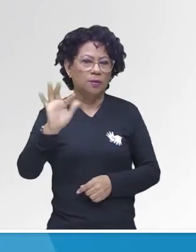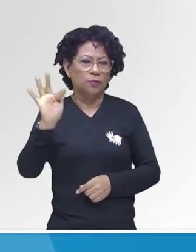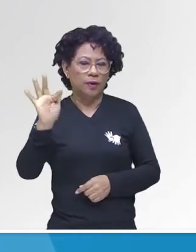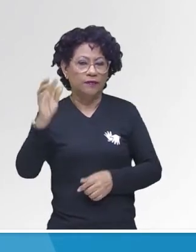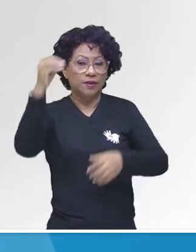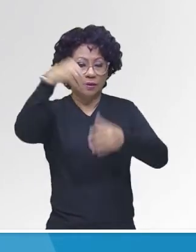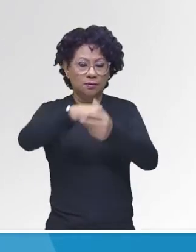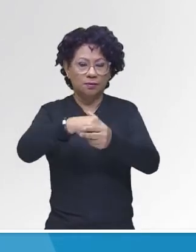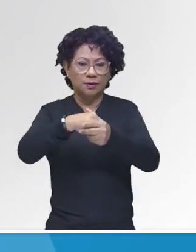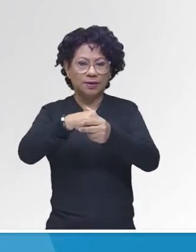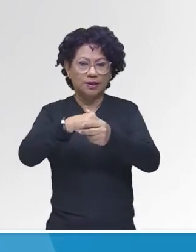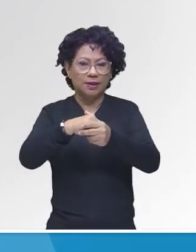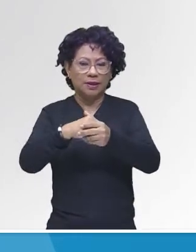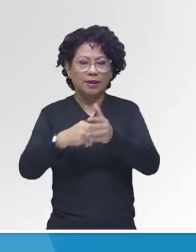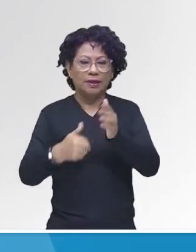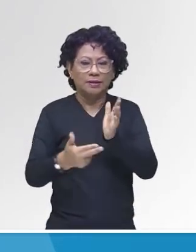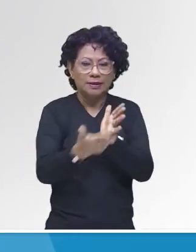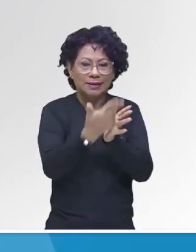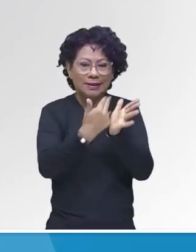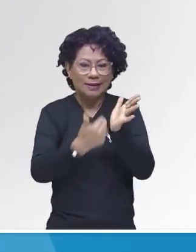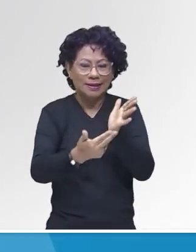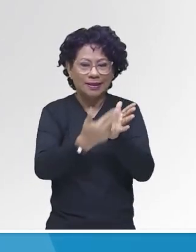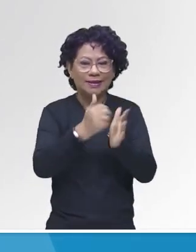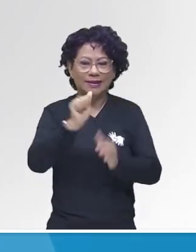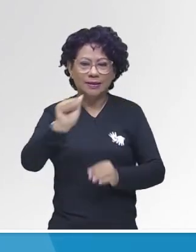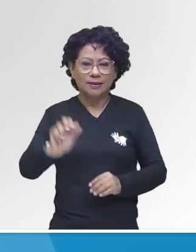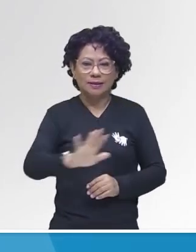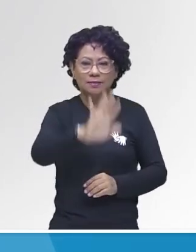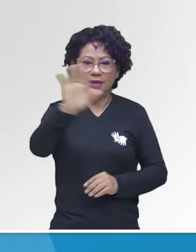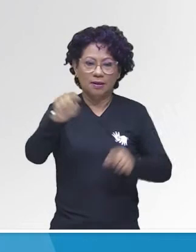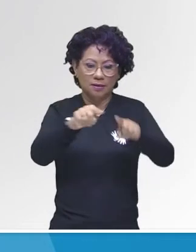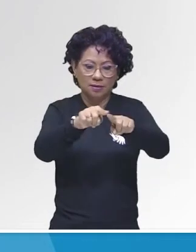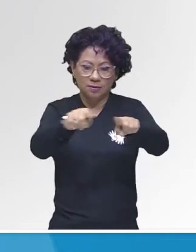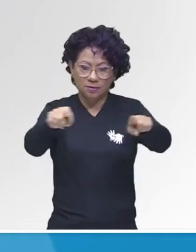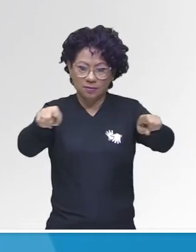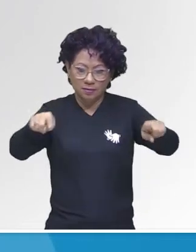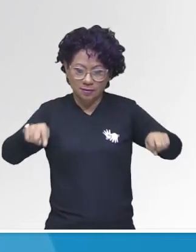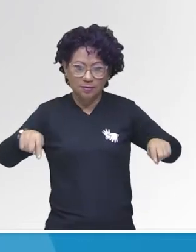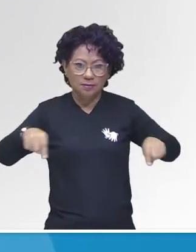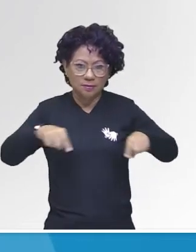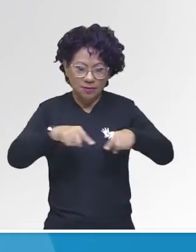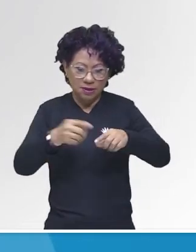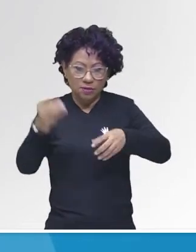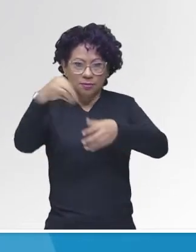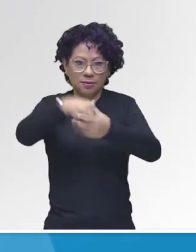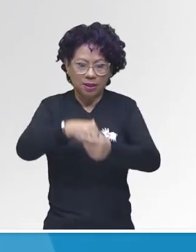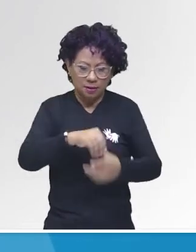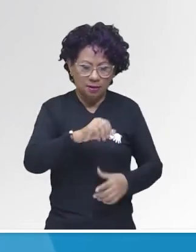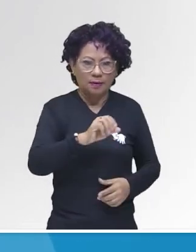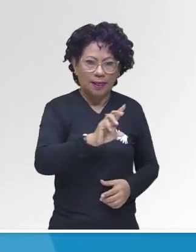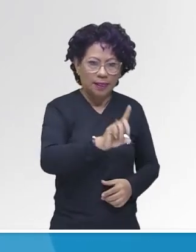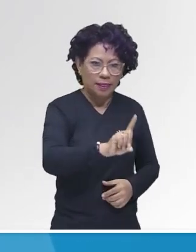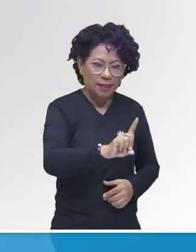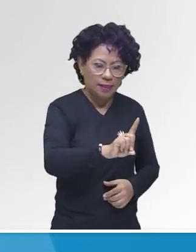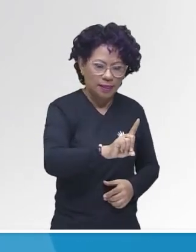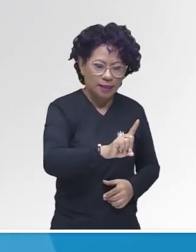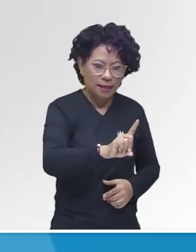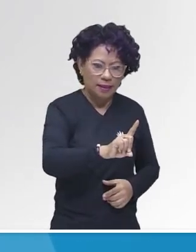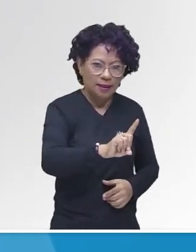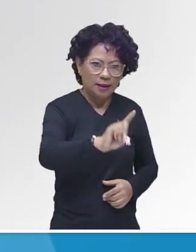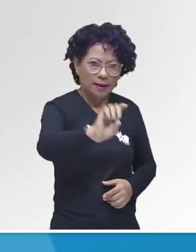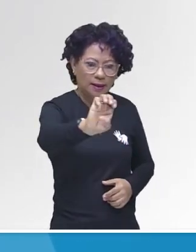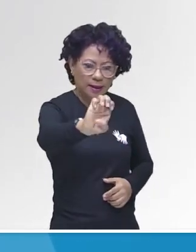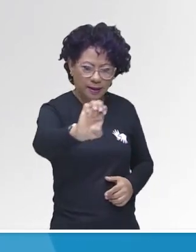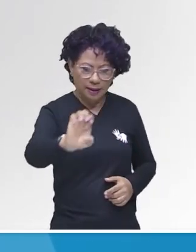plano aí, que a gente não nomeou, mas pode ser um plano alfa, um plano beta, tá? Como os três estão exatamente dentro do